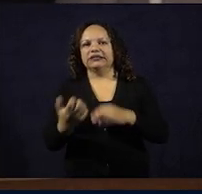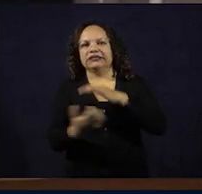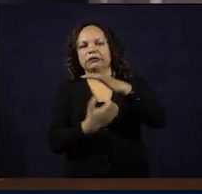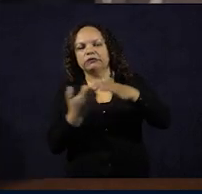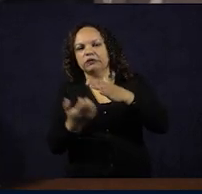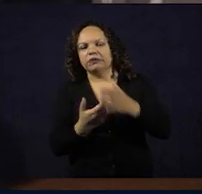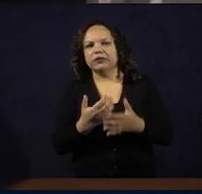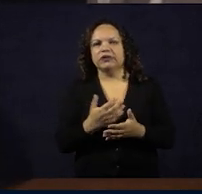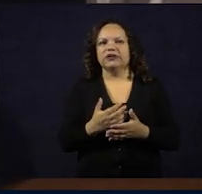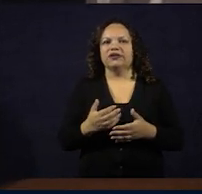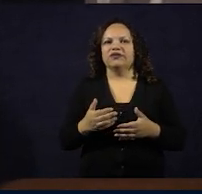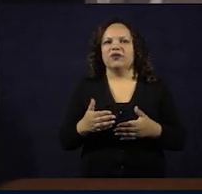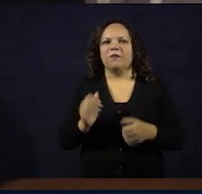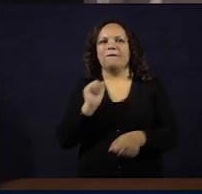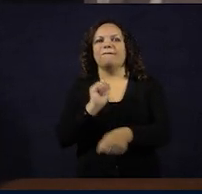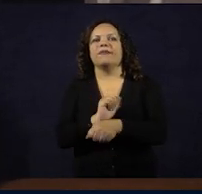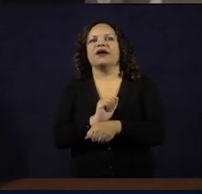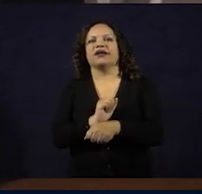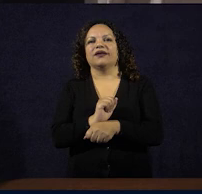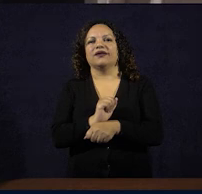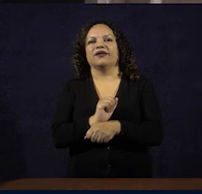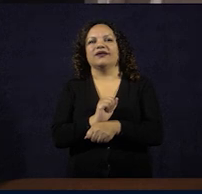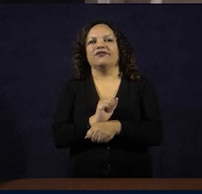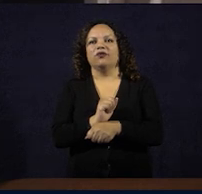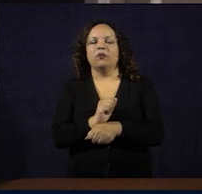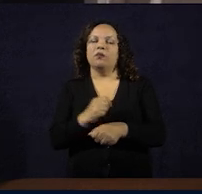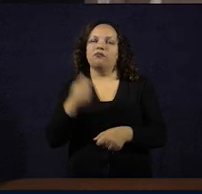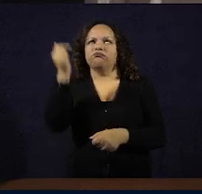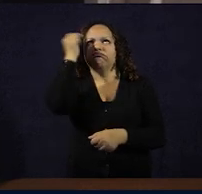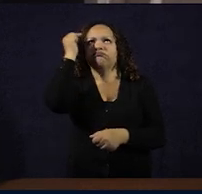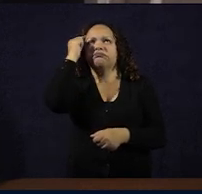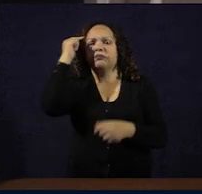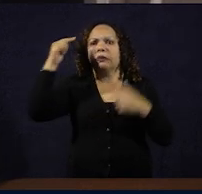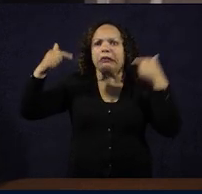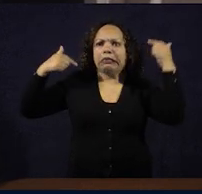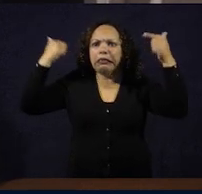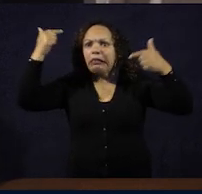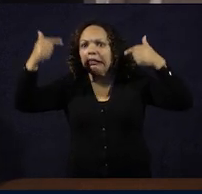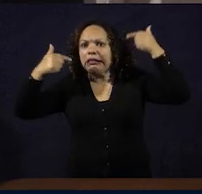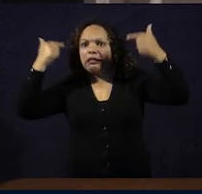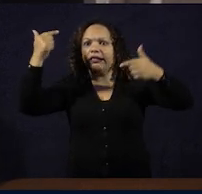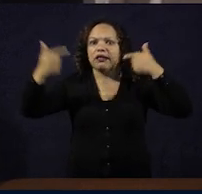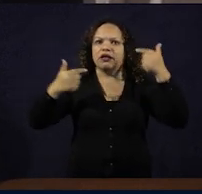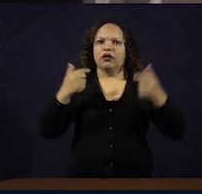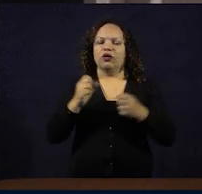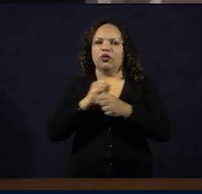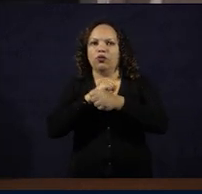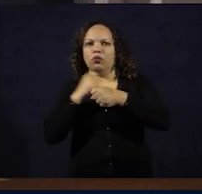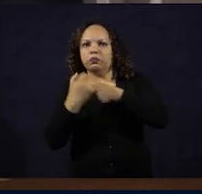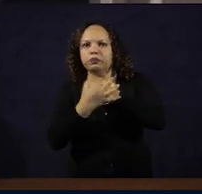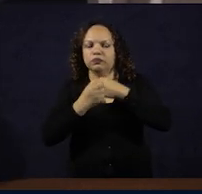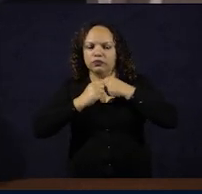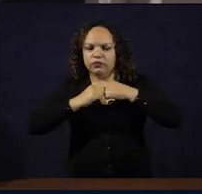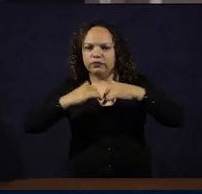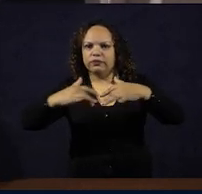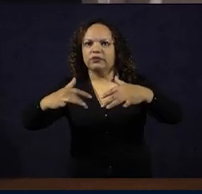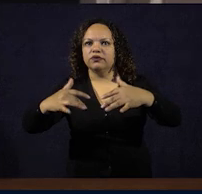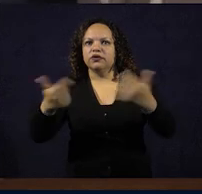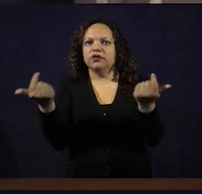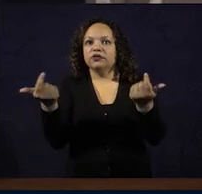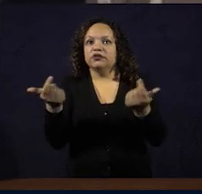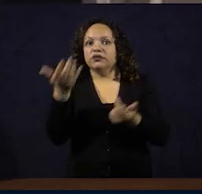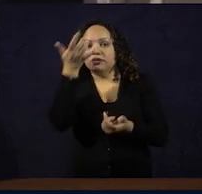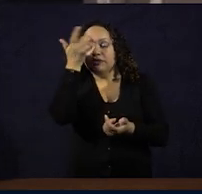com a empresa em road show a gente falou vamos parar com isso aqui porque Vão achar que a gente é doido né porque não tá acabando com o convite aqui a gente não sabe para onde isso vai